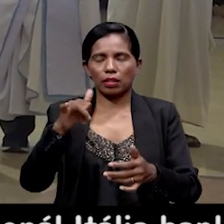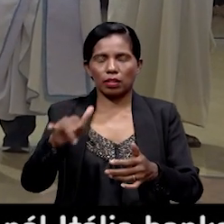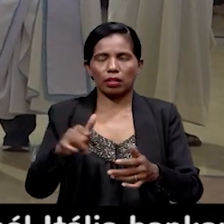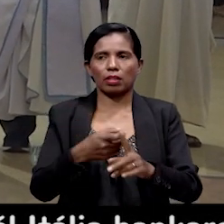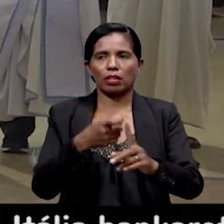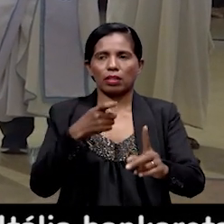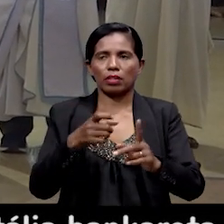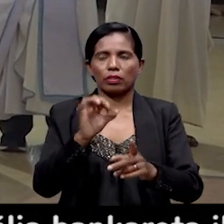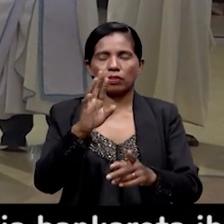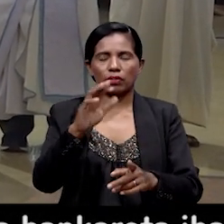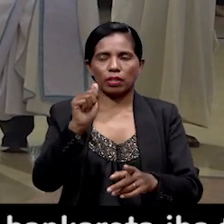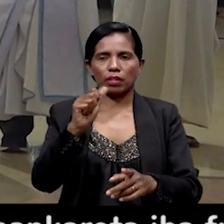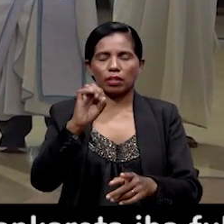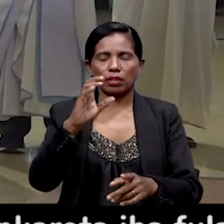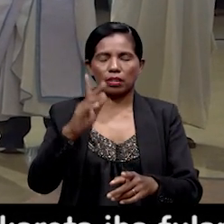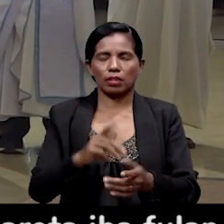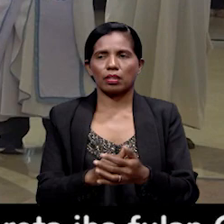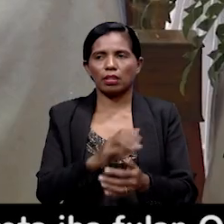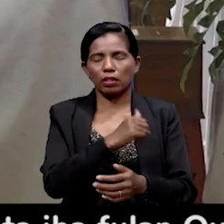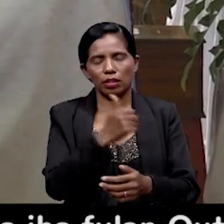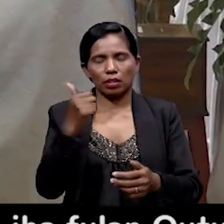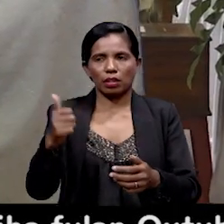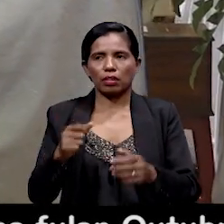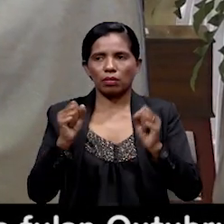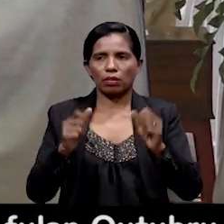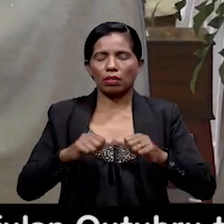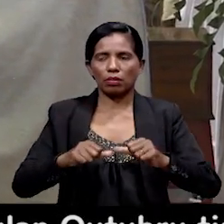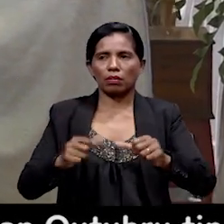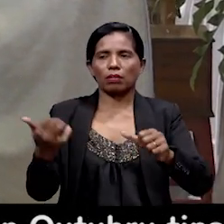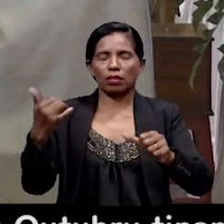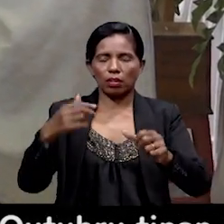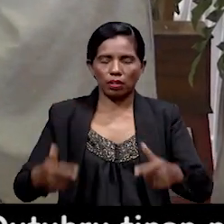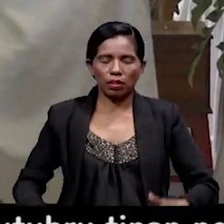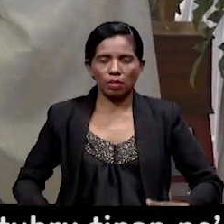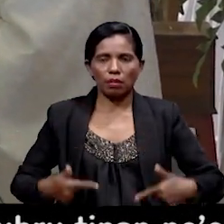Congregação Franciscana, Canossiana no Selutan, onde continua Sira na vida